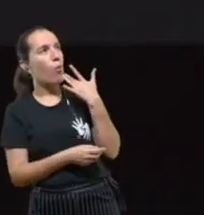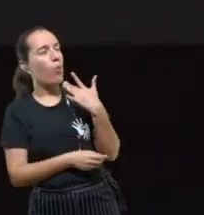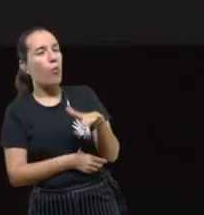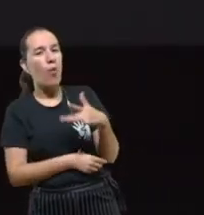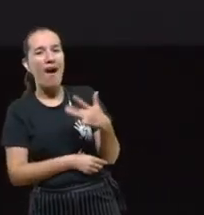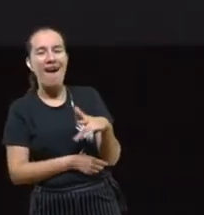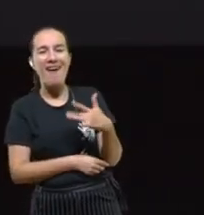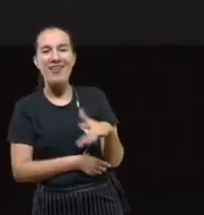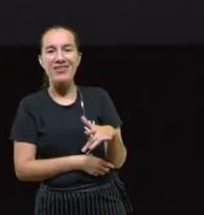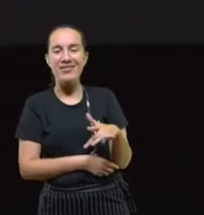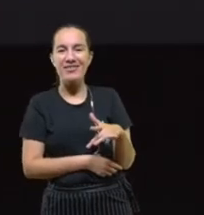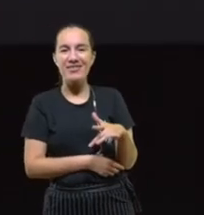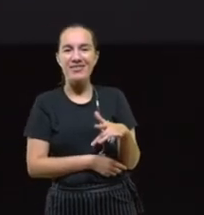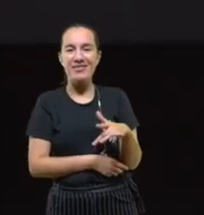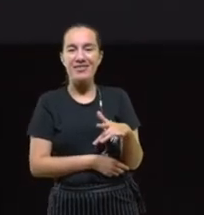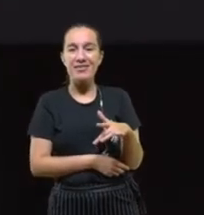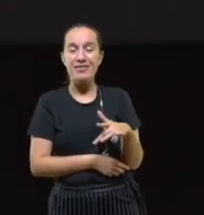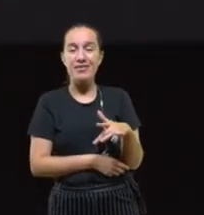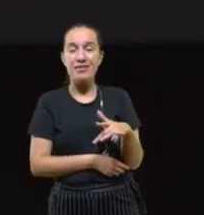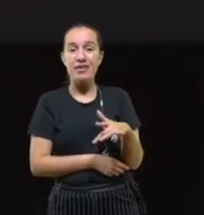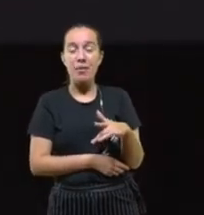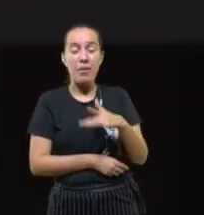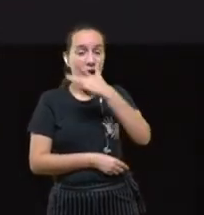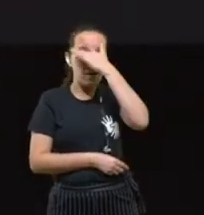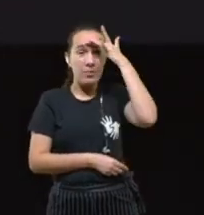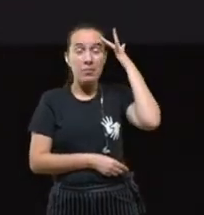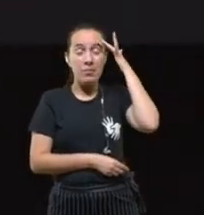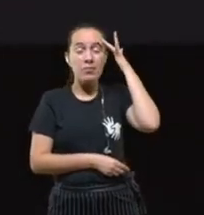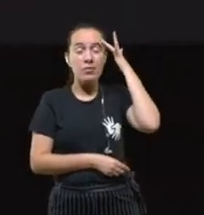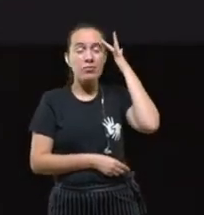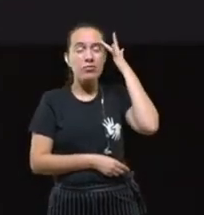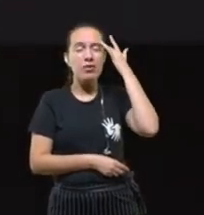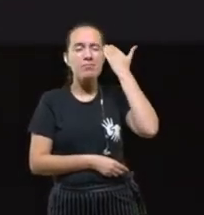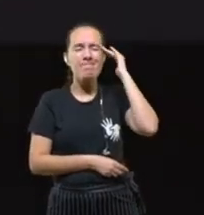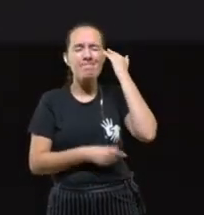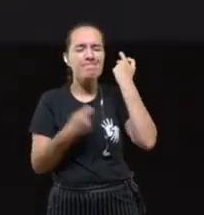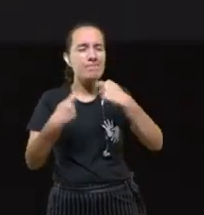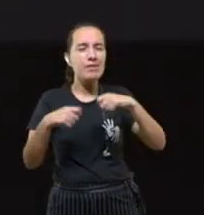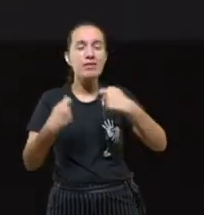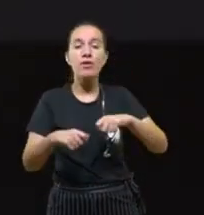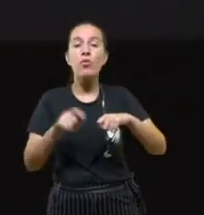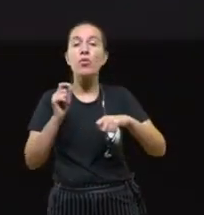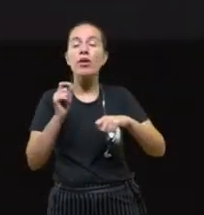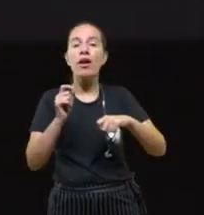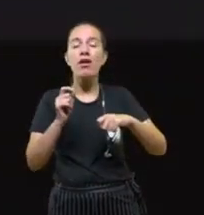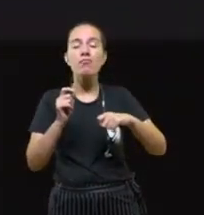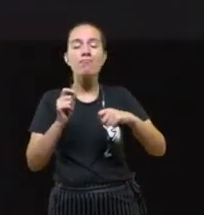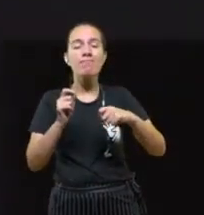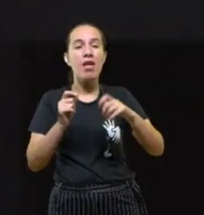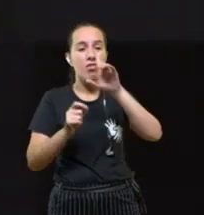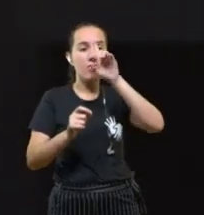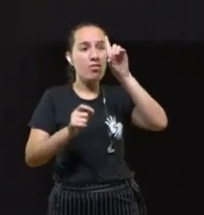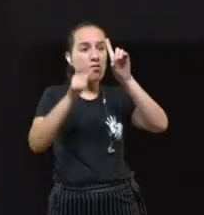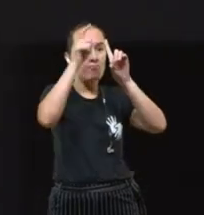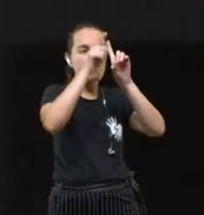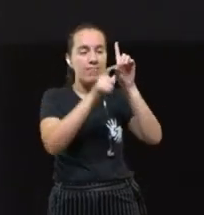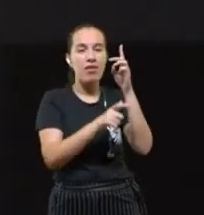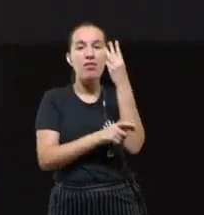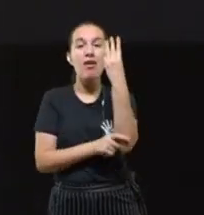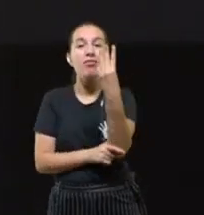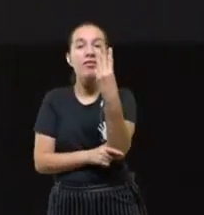Eles estavam juntos todo esse tempo. Nós entendemos, Pai, Filho e Espírito Santo estavam em